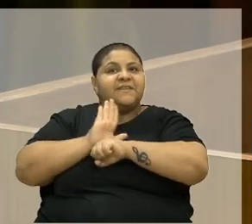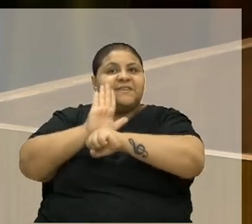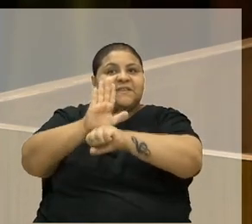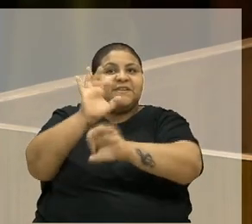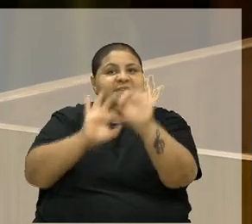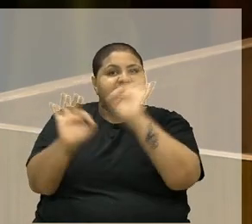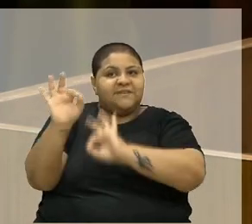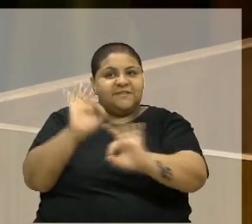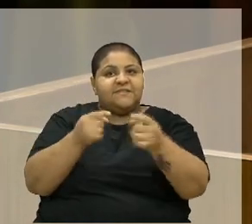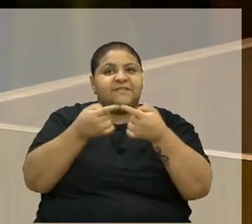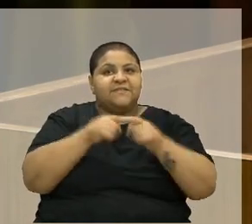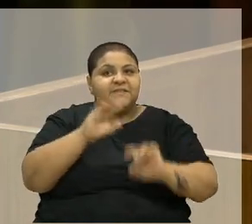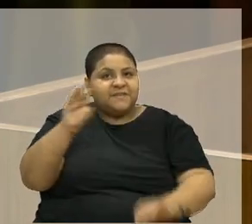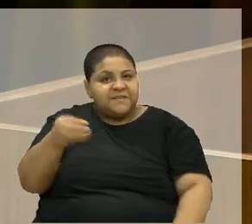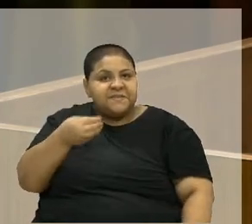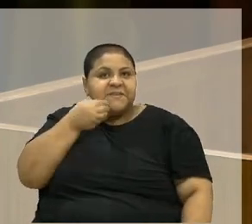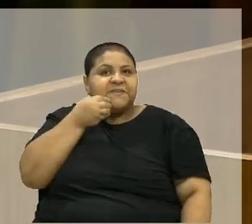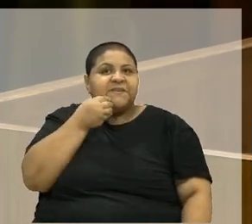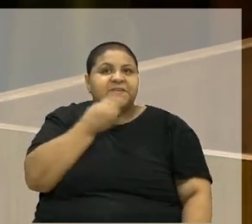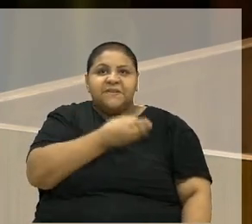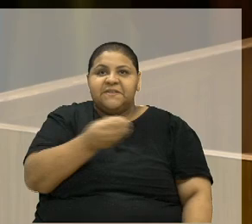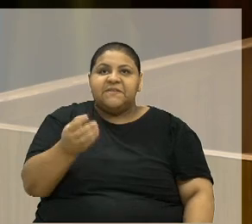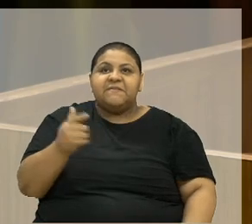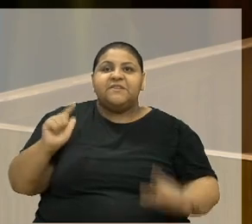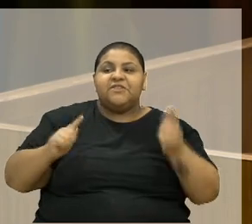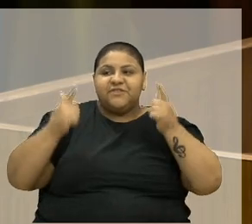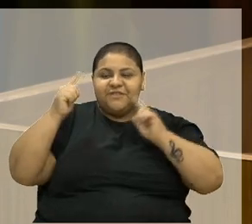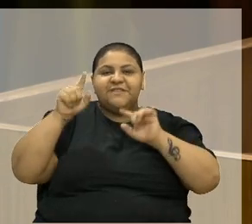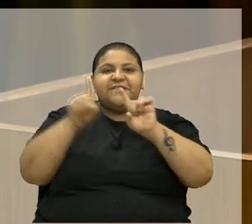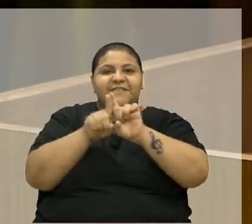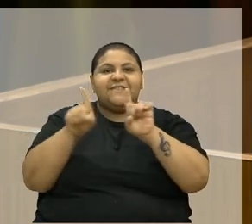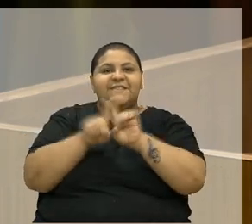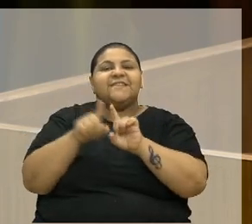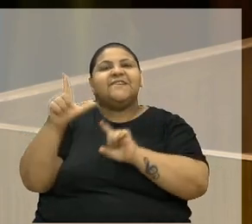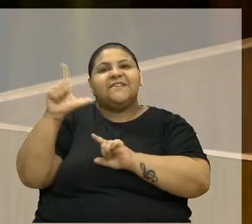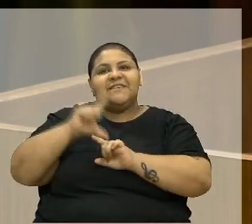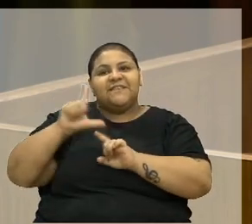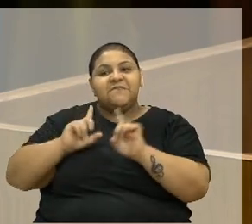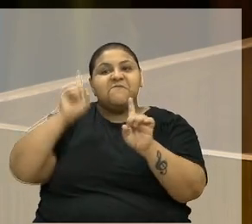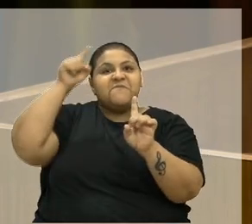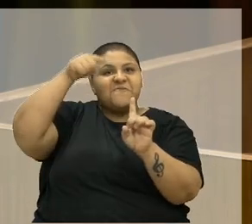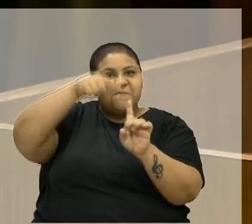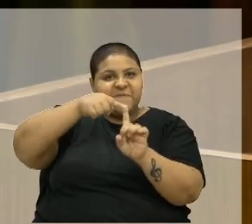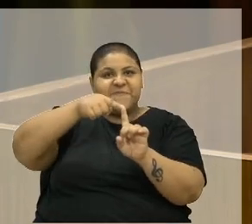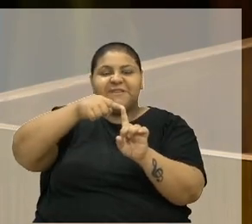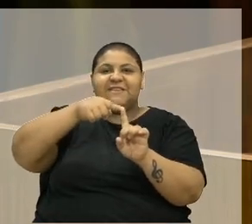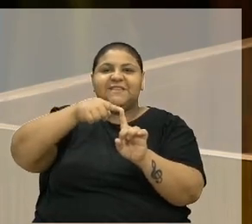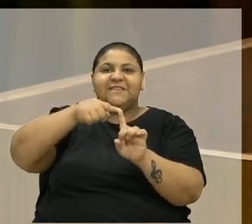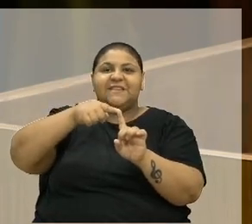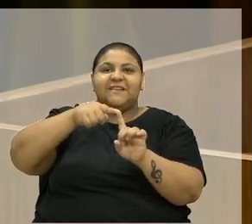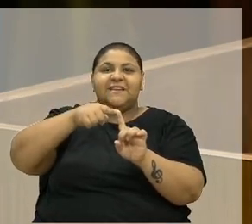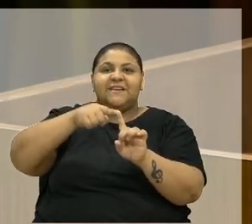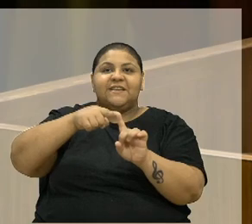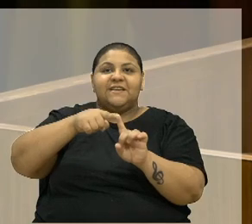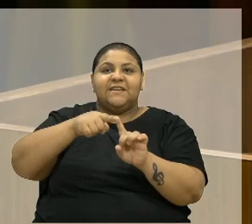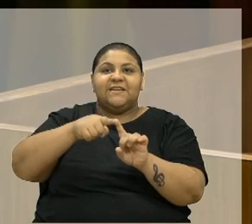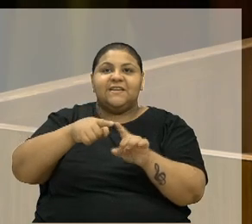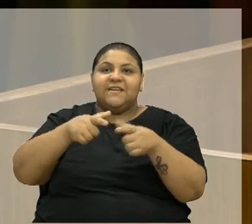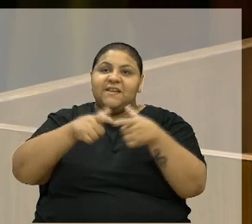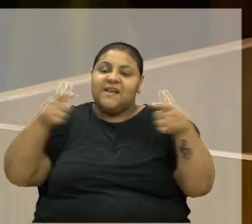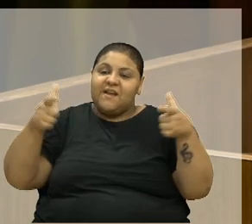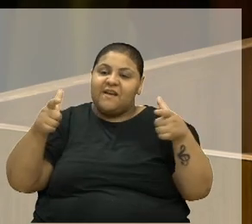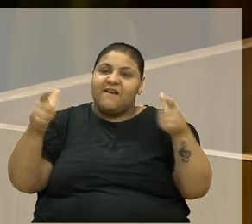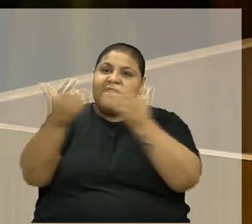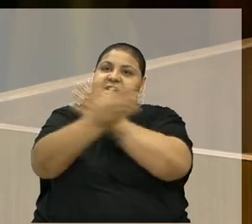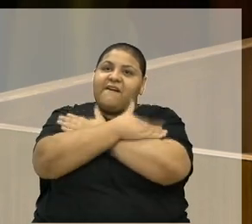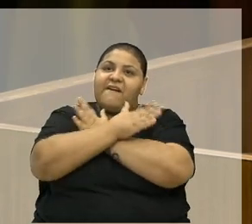organização mas Aproveitei muito para me divertir porque esse tem que ser o objetivo Sem dúvida alguma então um grande abraço a todos